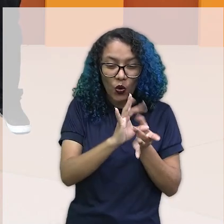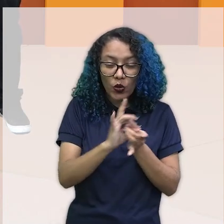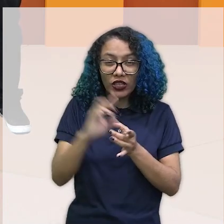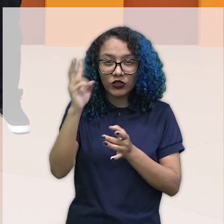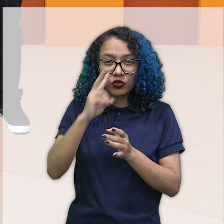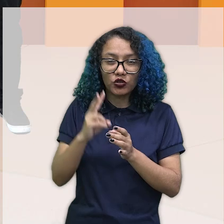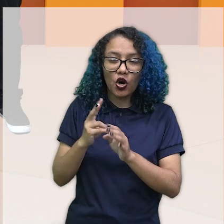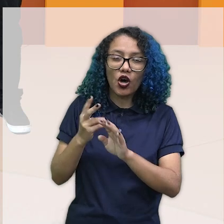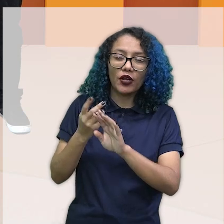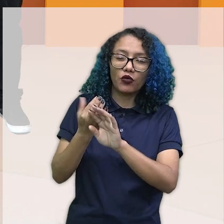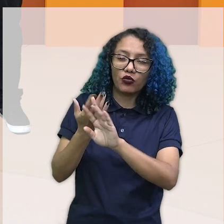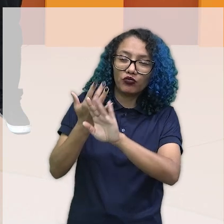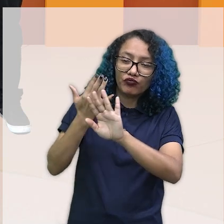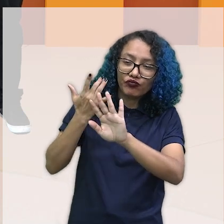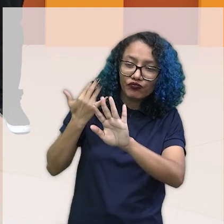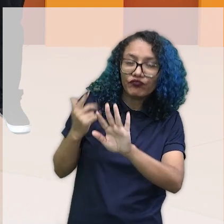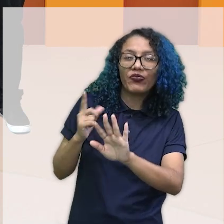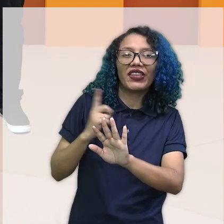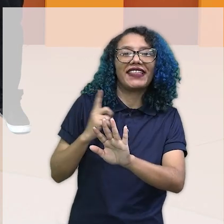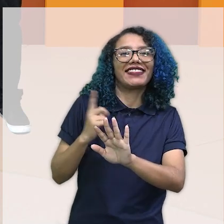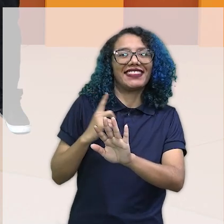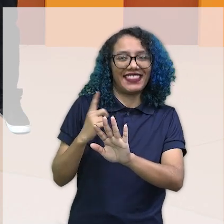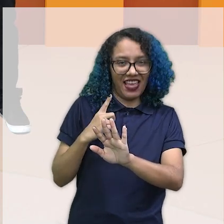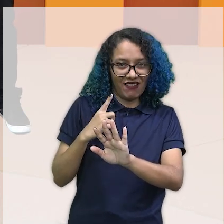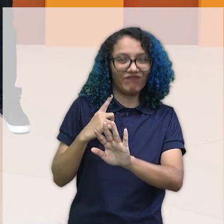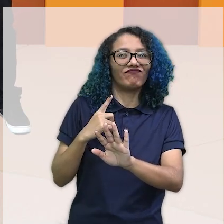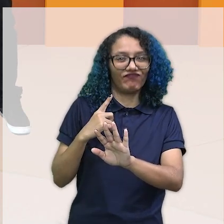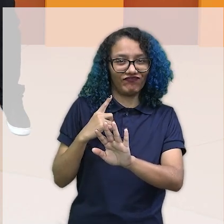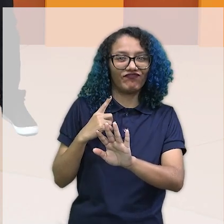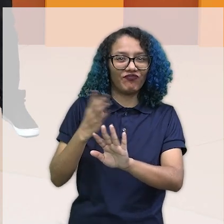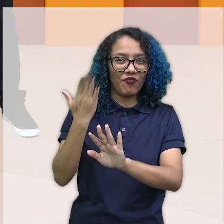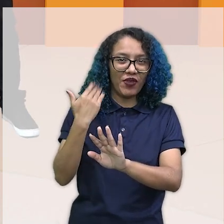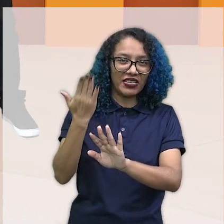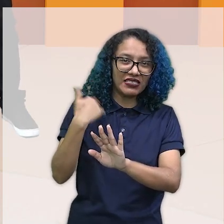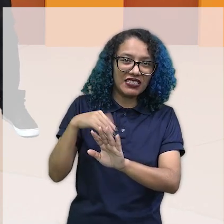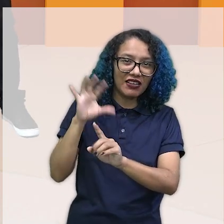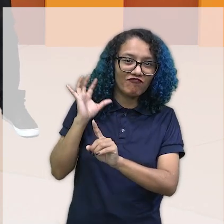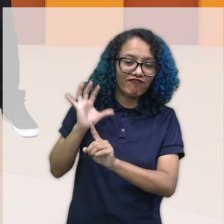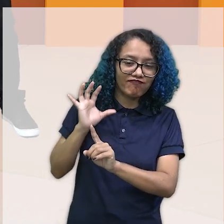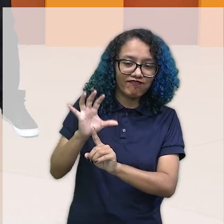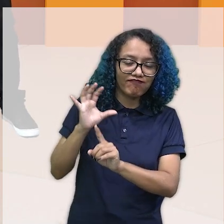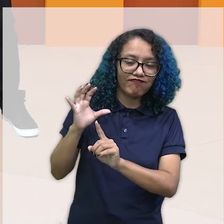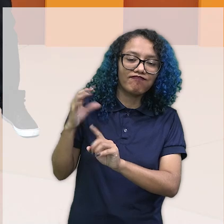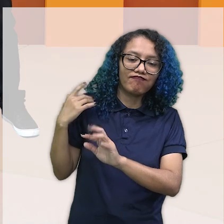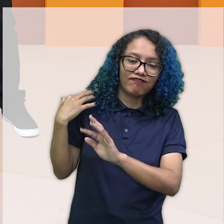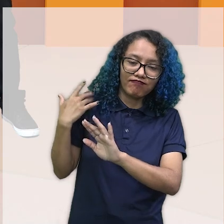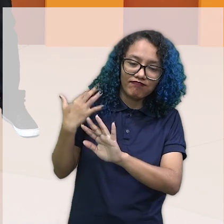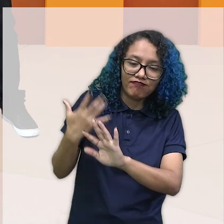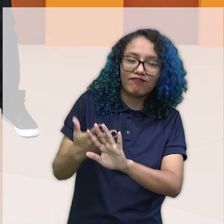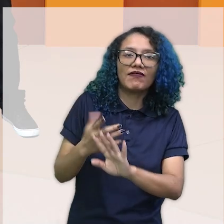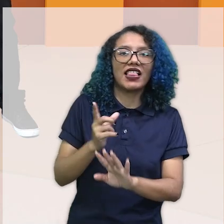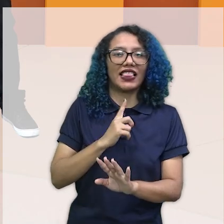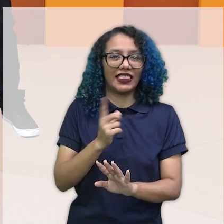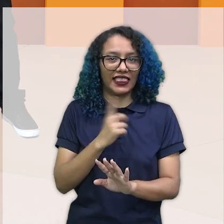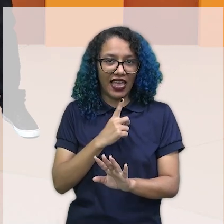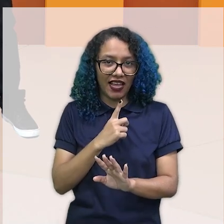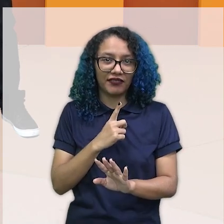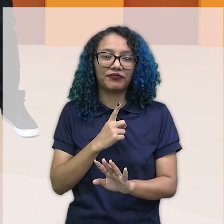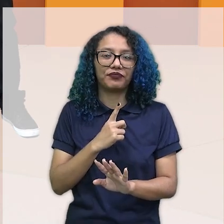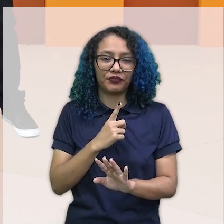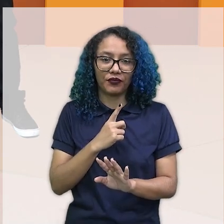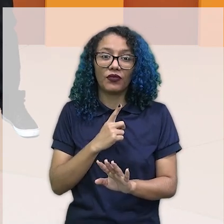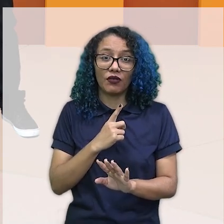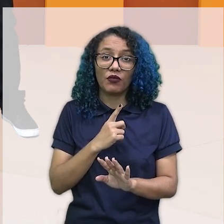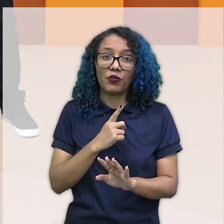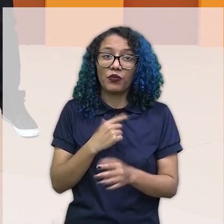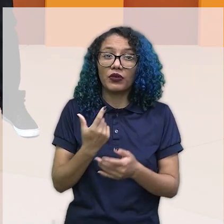contexto histórico por trás de tudo isso. De por que uma raça se acha